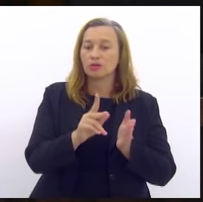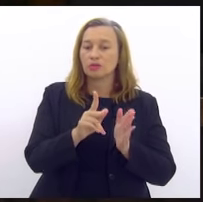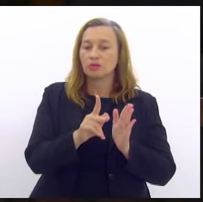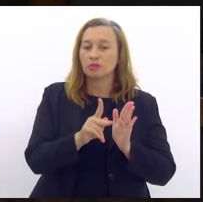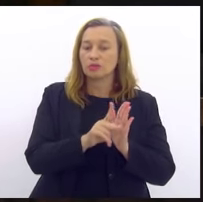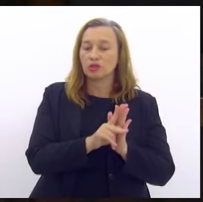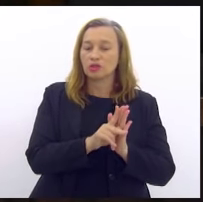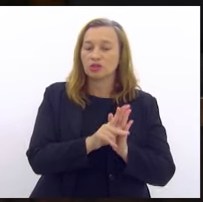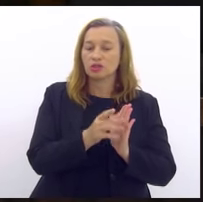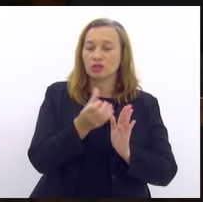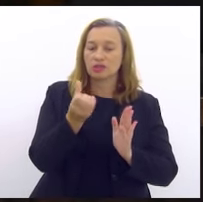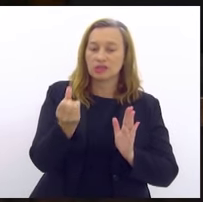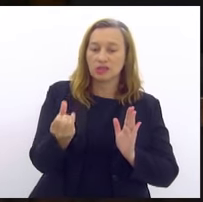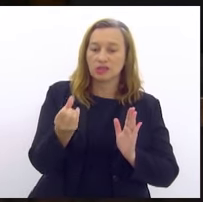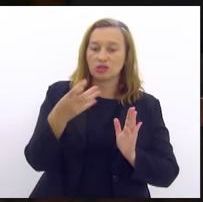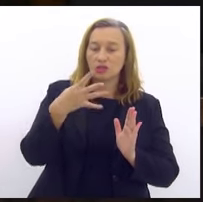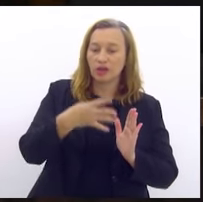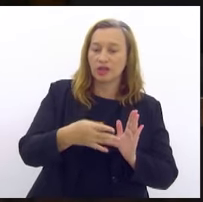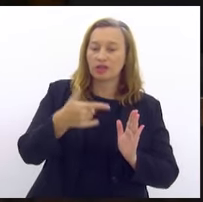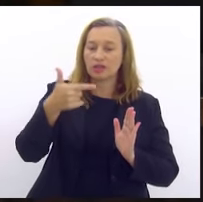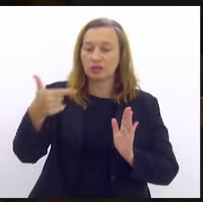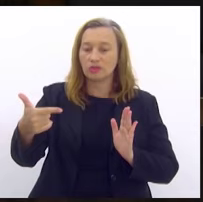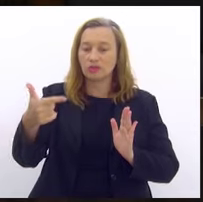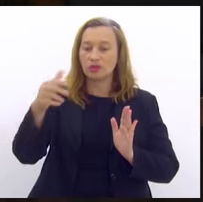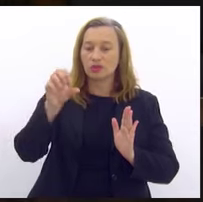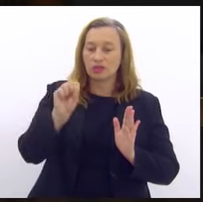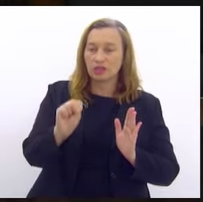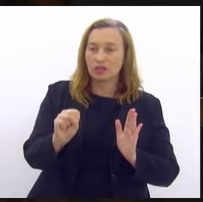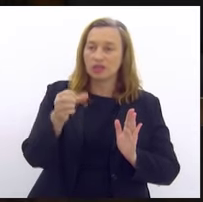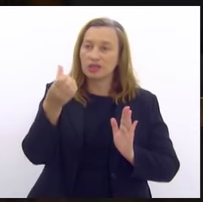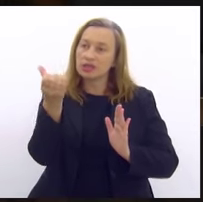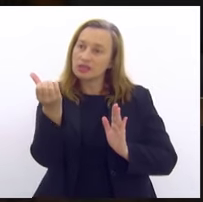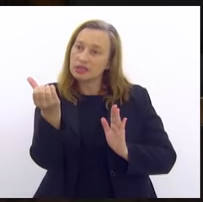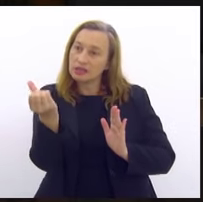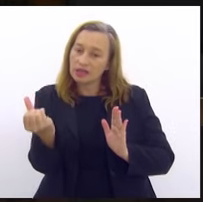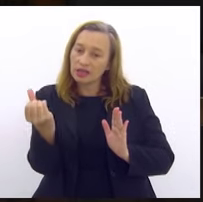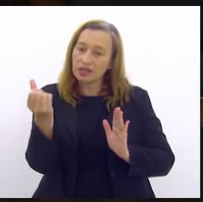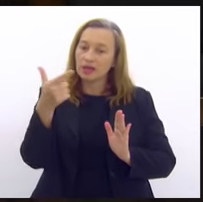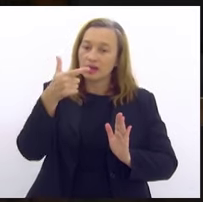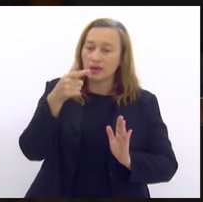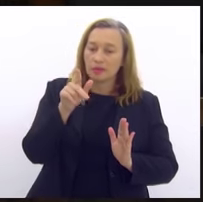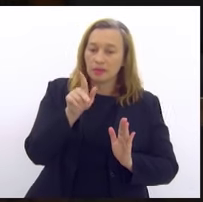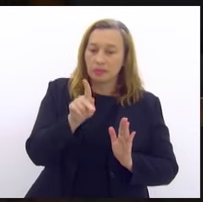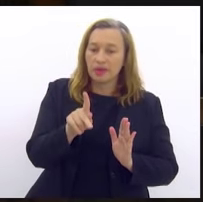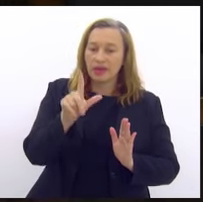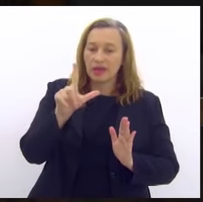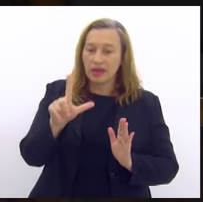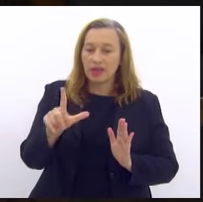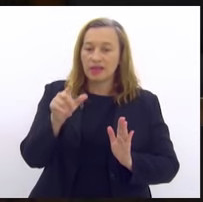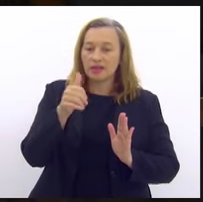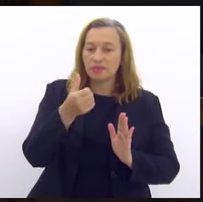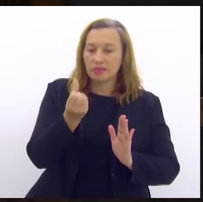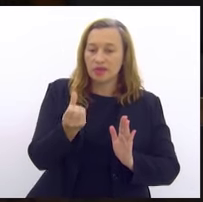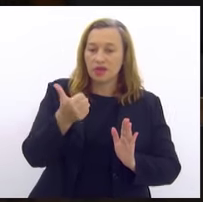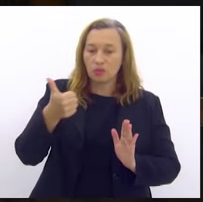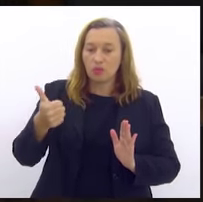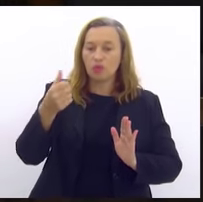projetos 6º, o 42 e o 86, respectivamente, PL 6141 de 2022,